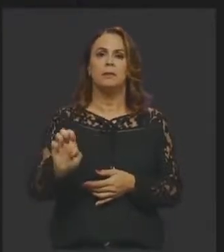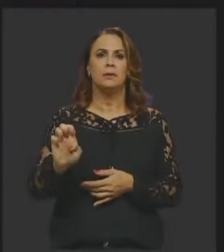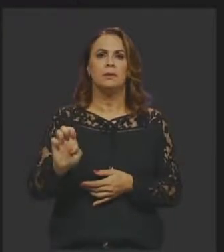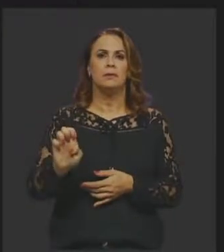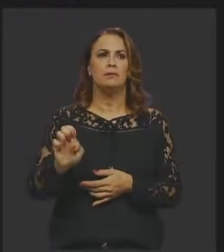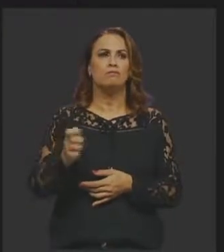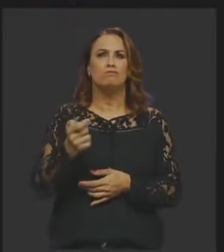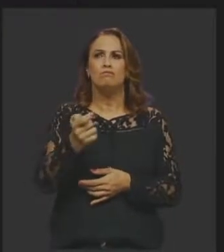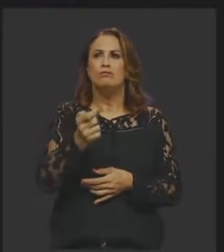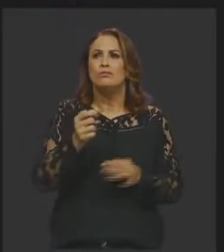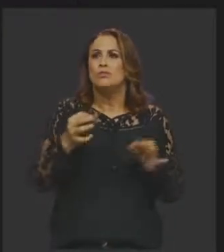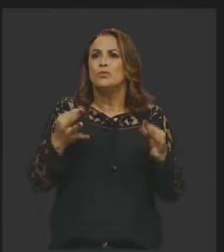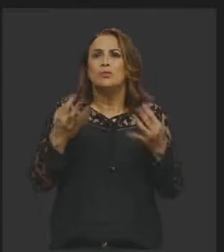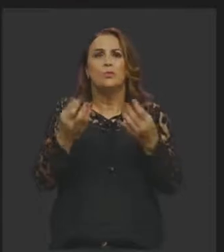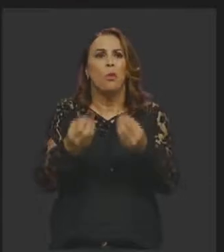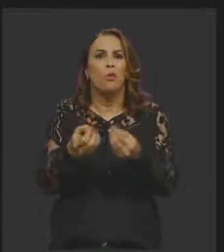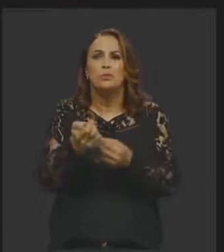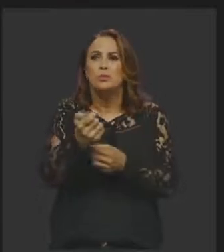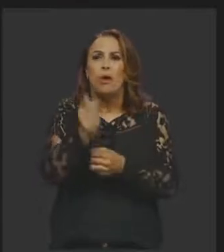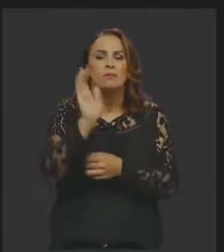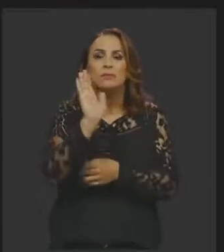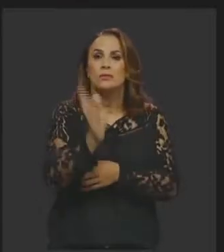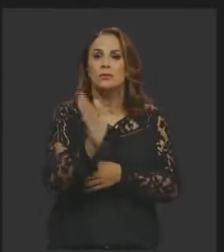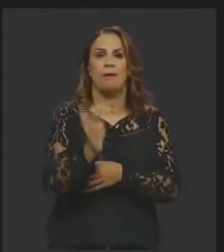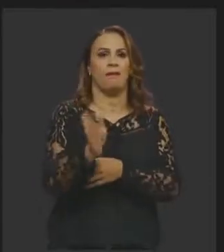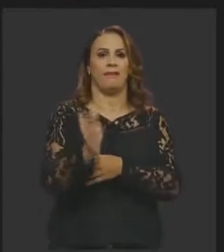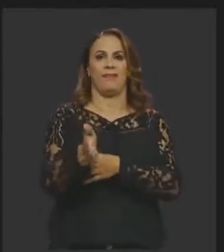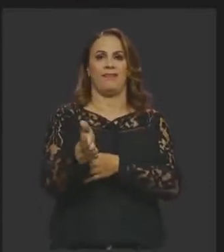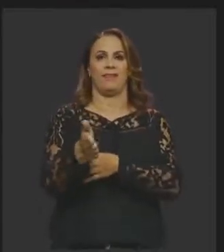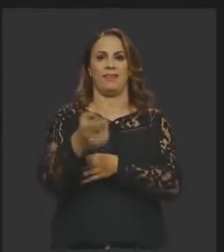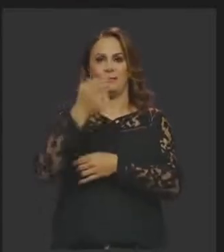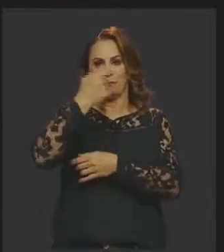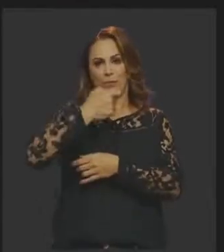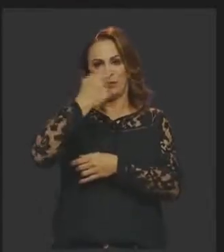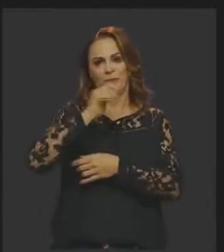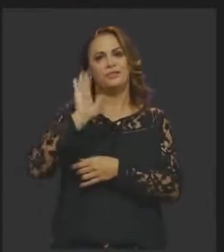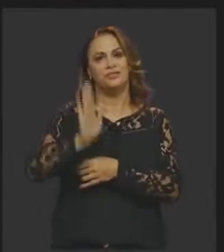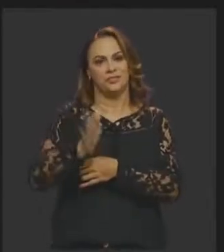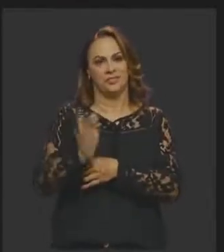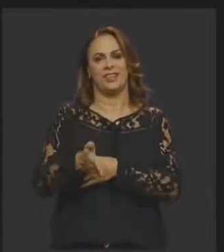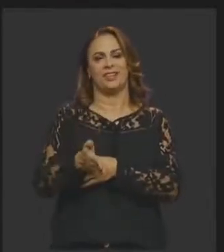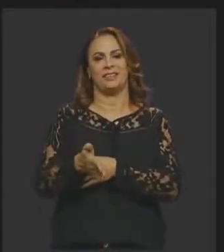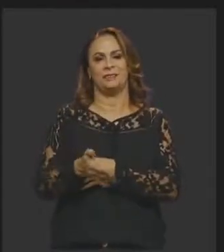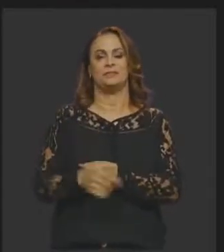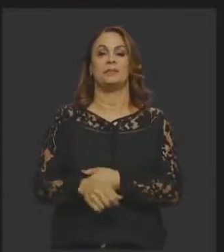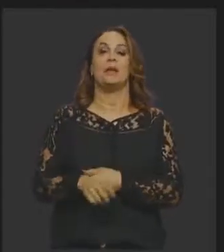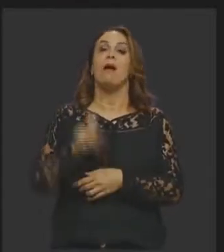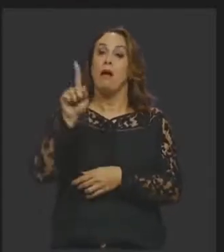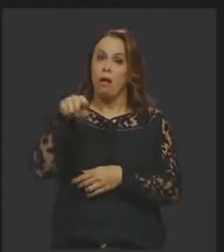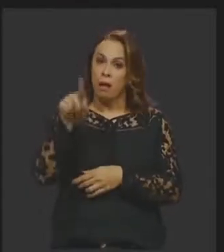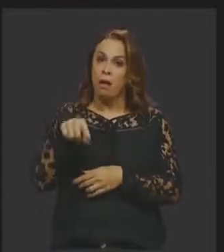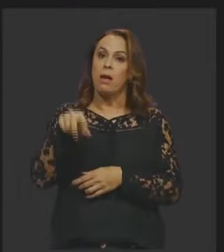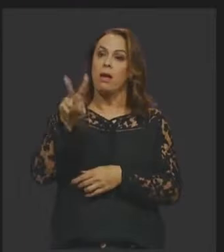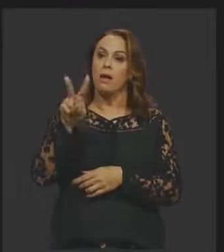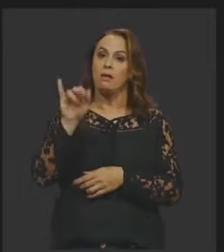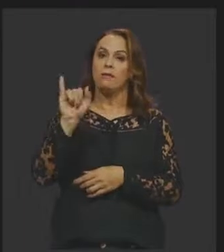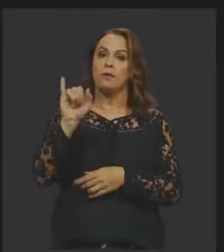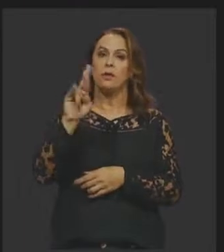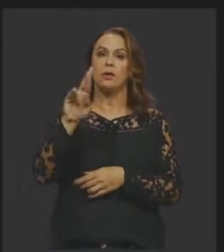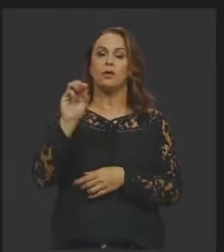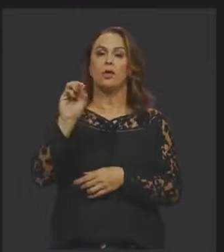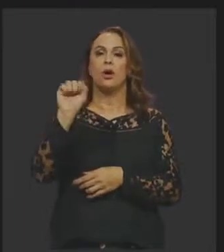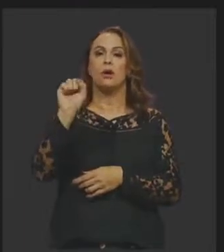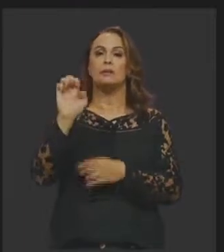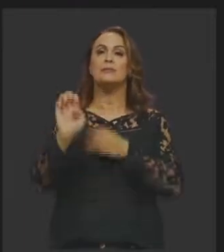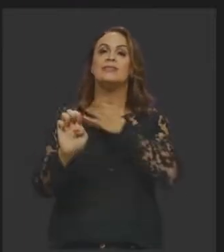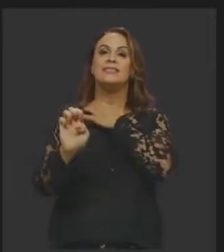você achar uma pessoa que nunca gripou. E a gripe é uma virose que também é